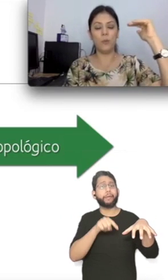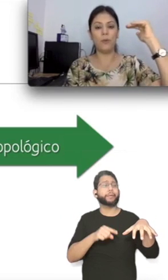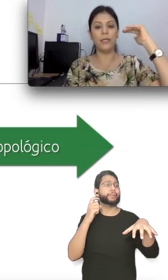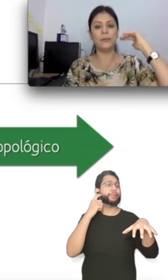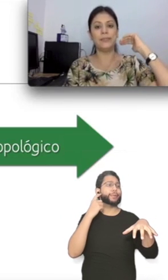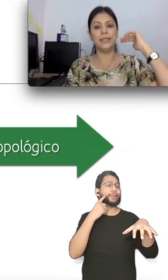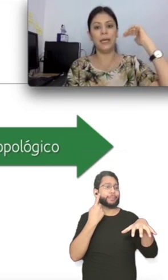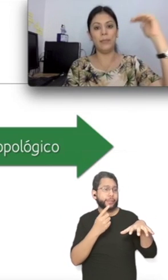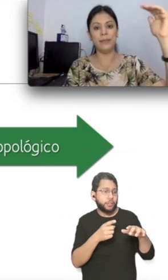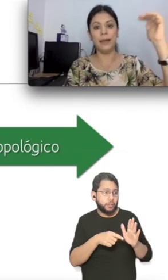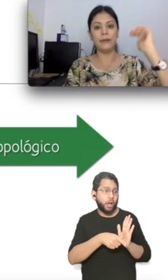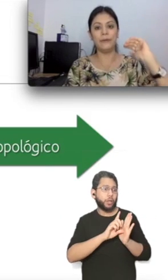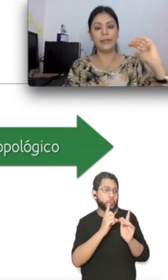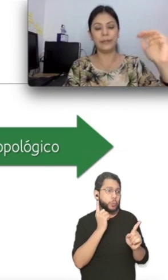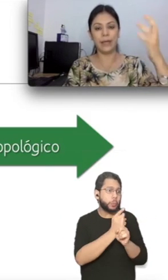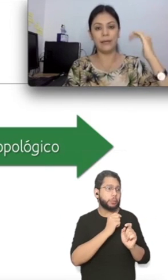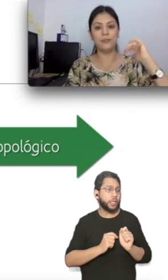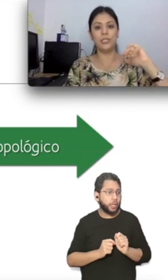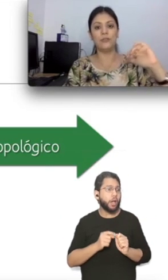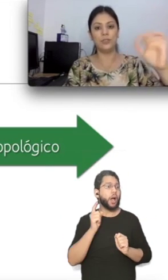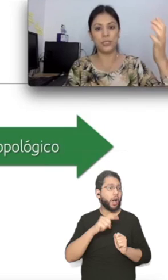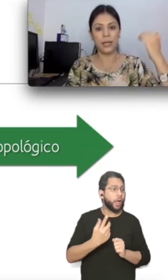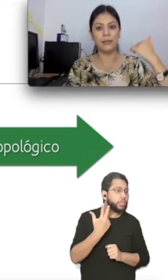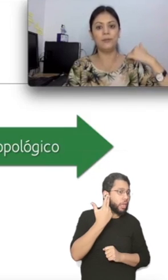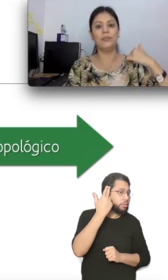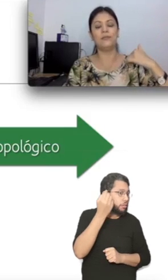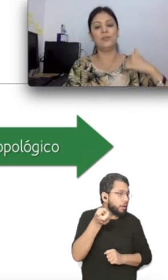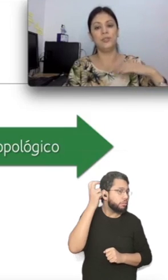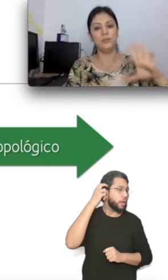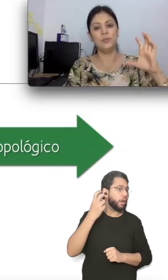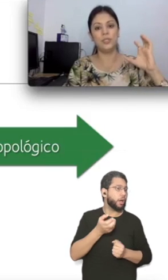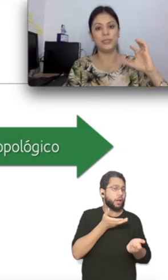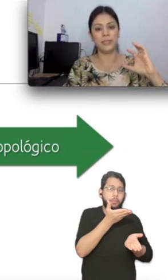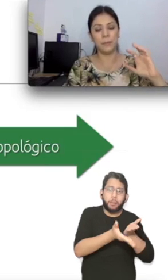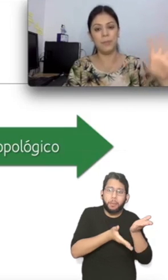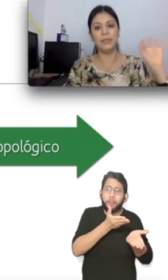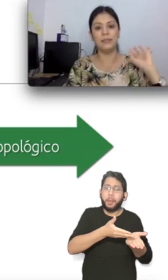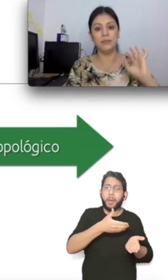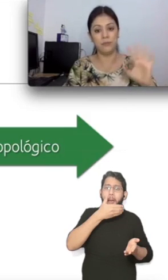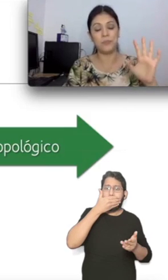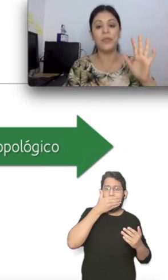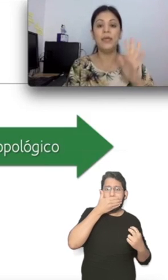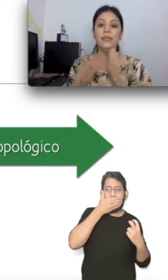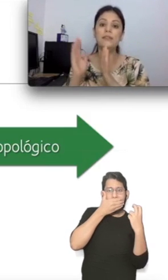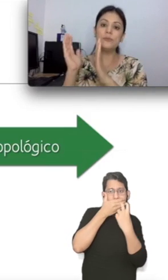sempre como alguém que precisa ser reabilitado, tratado, diagnosticado, com intervenções cirúrgicas, terapias, enfim. E dentro de uma